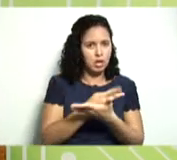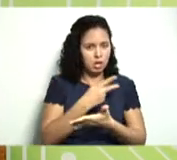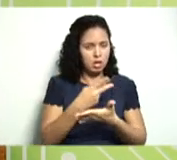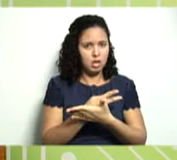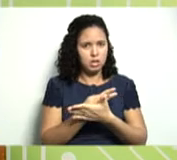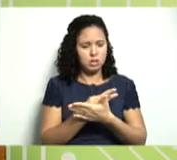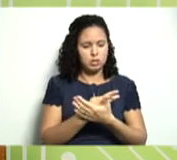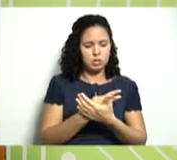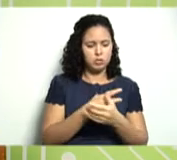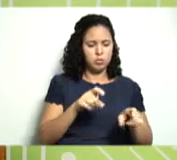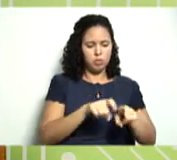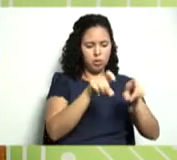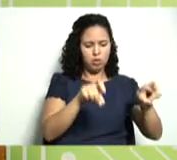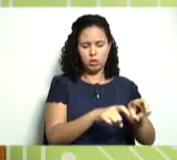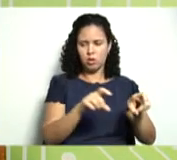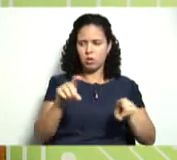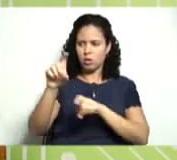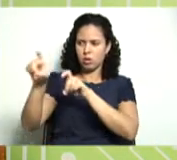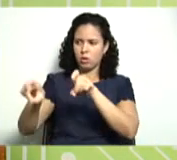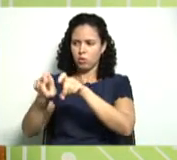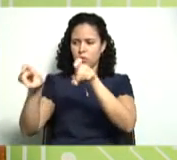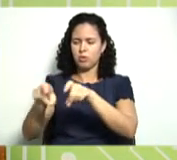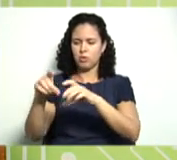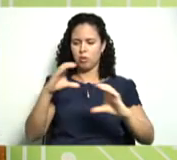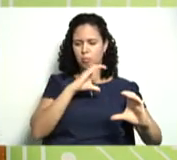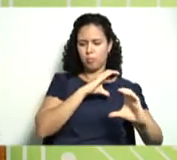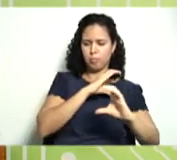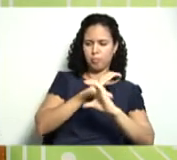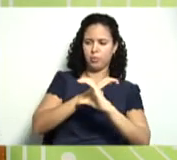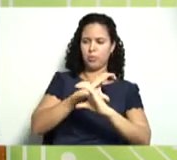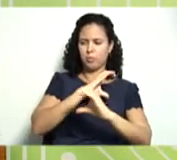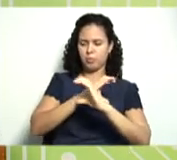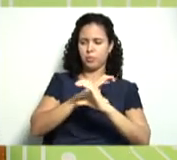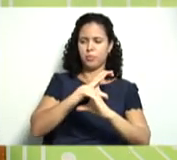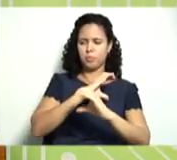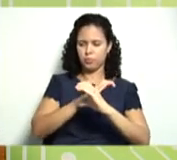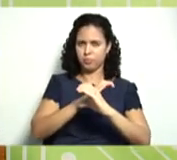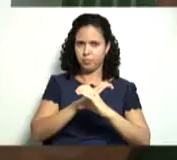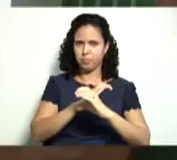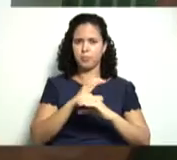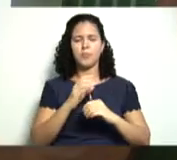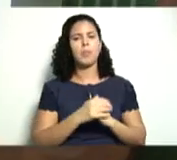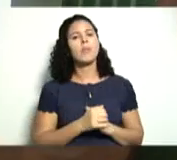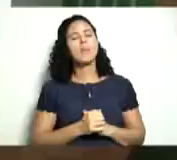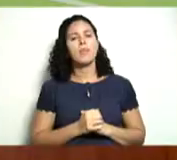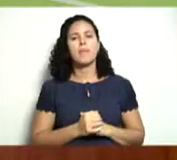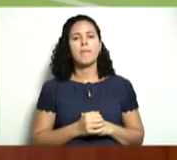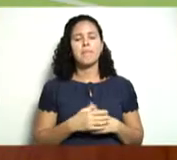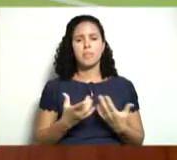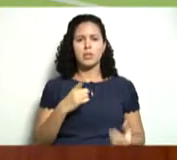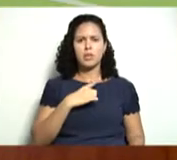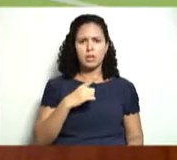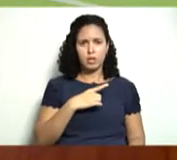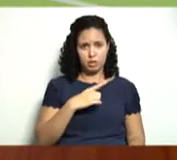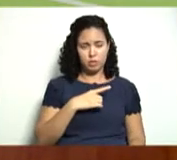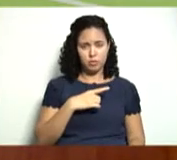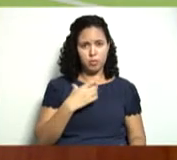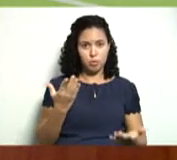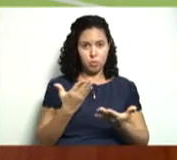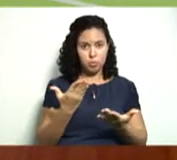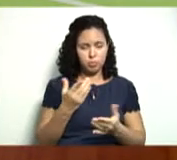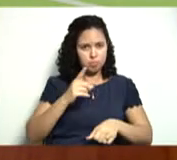sua a sua necessidade não vai ser atendida certo eu só vou interromper um minuto a gente tem duas perguntas está